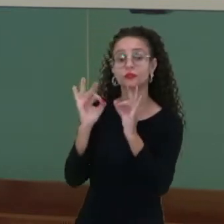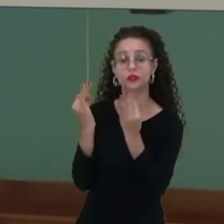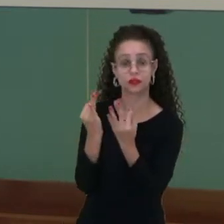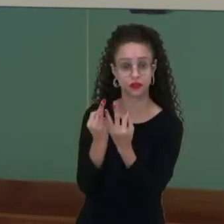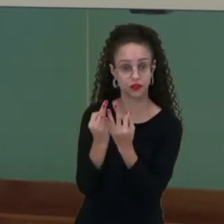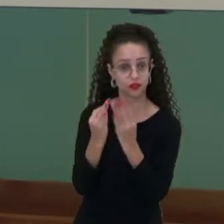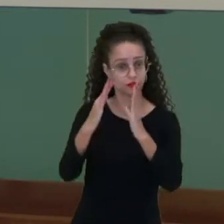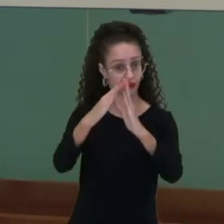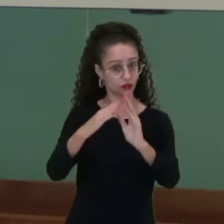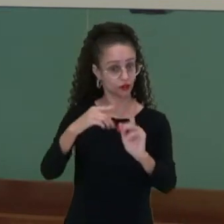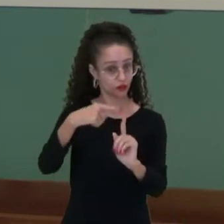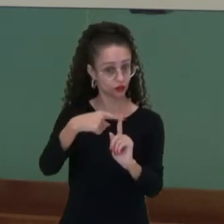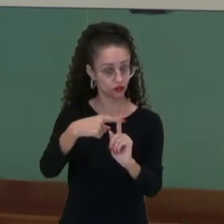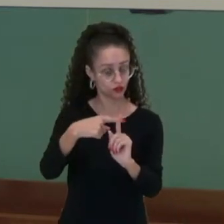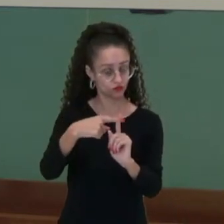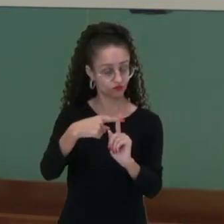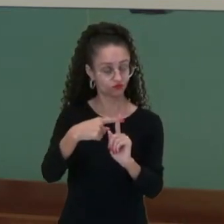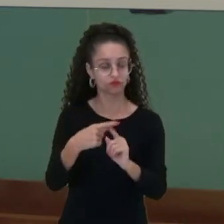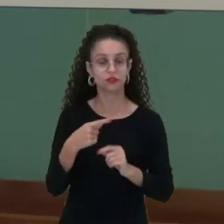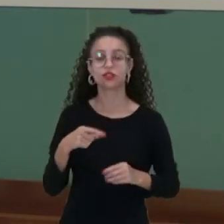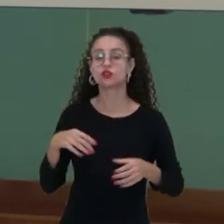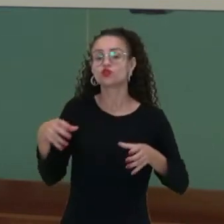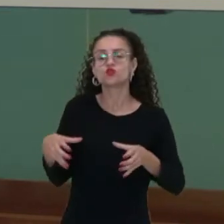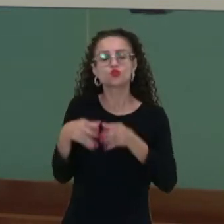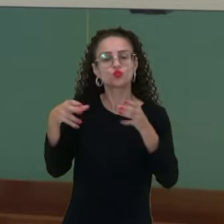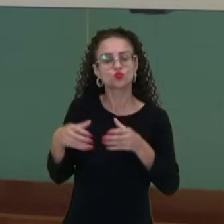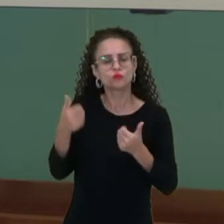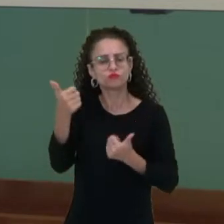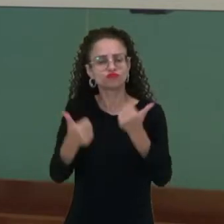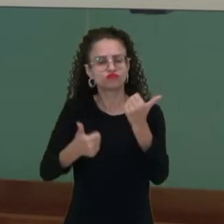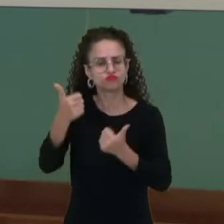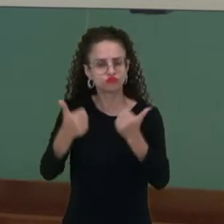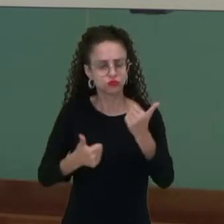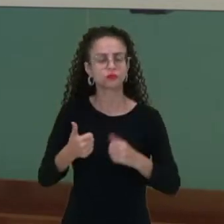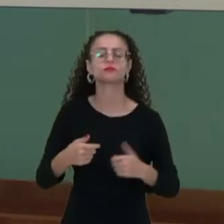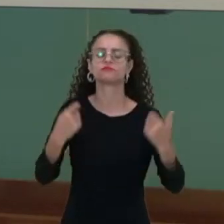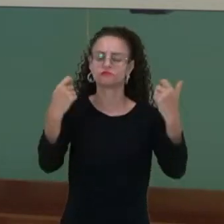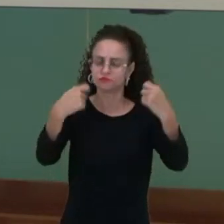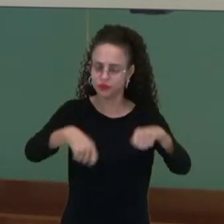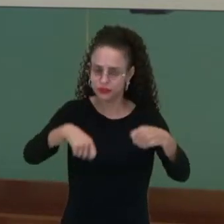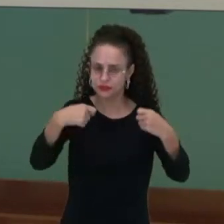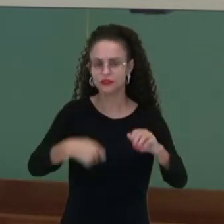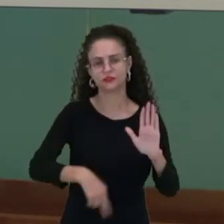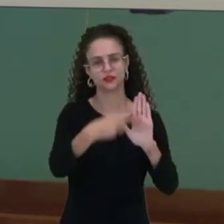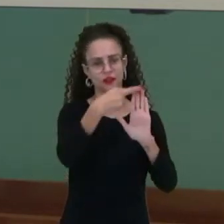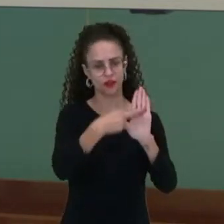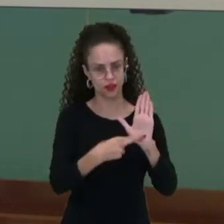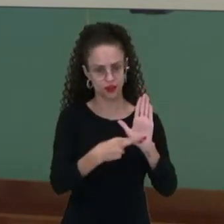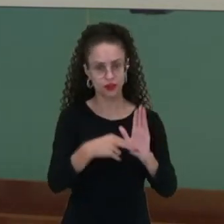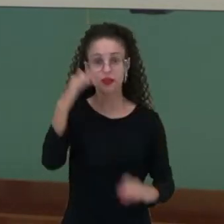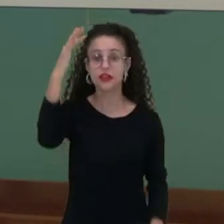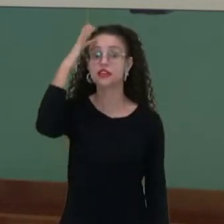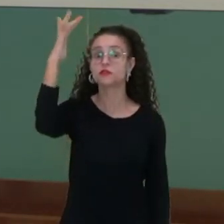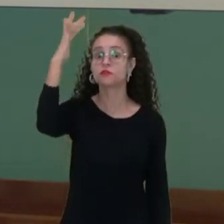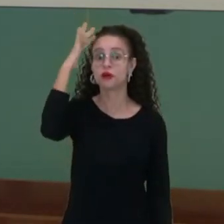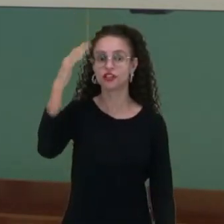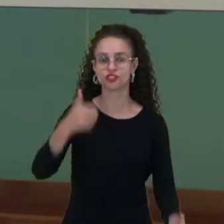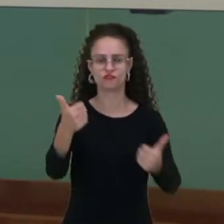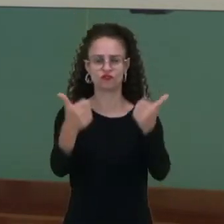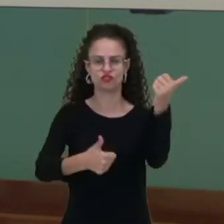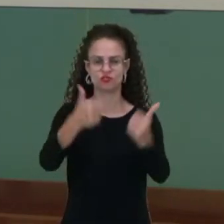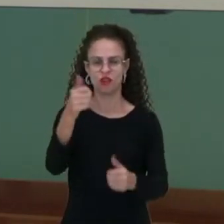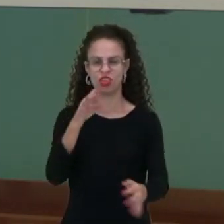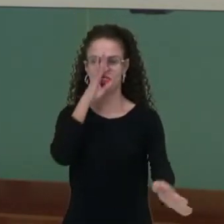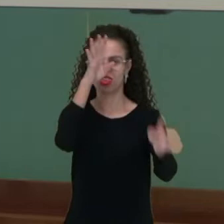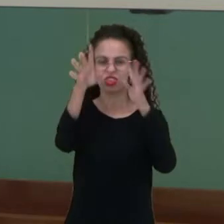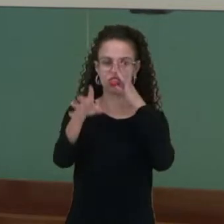na igreja, dentro do clube de futebol, tem que ter regras e normas. Já imaginou uma partida de